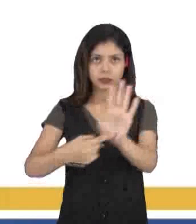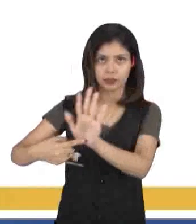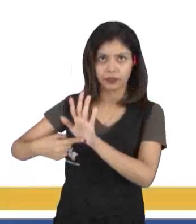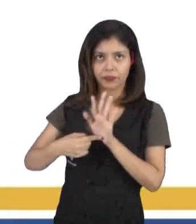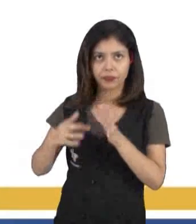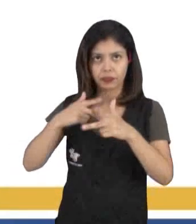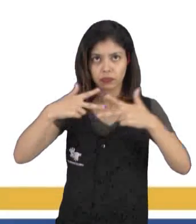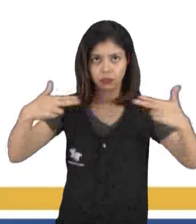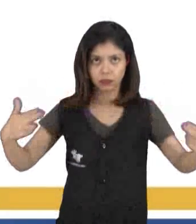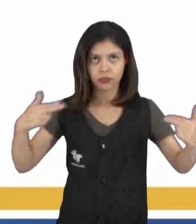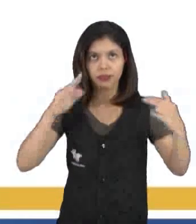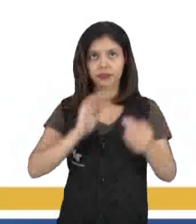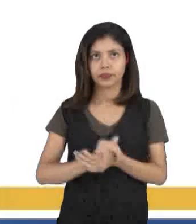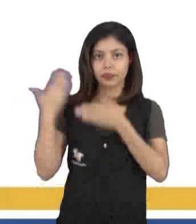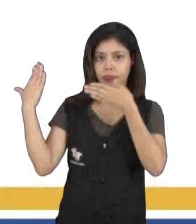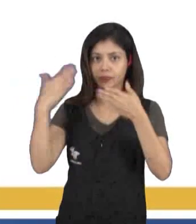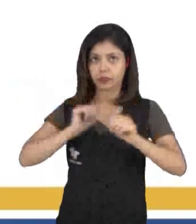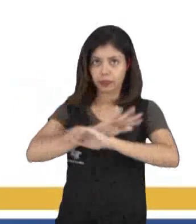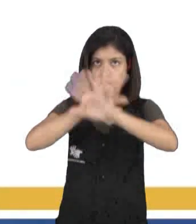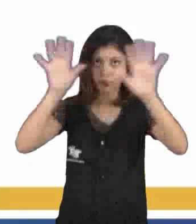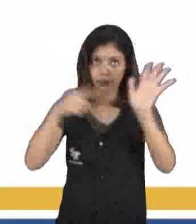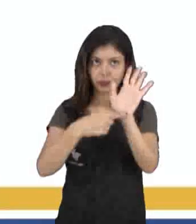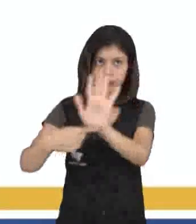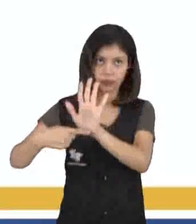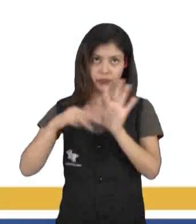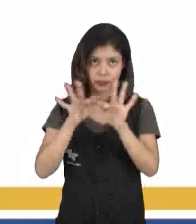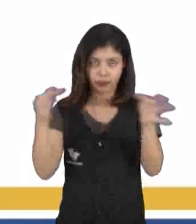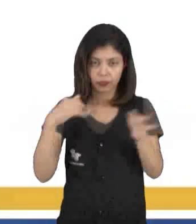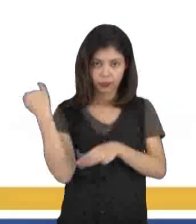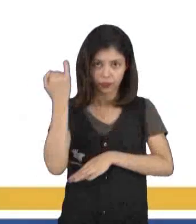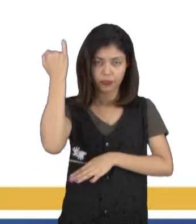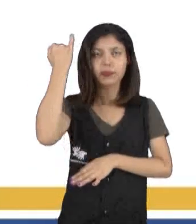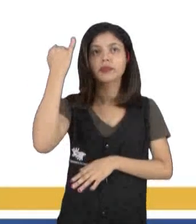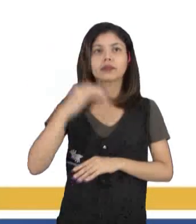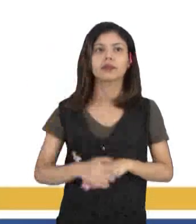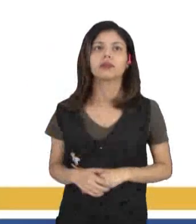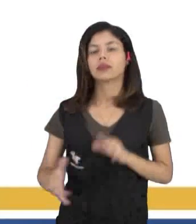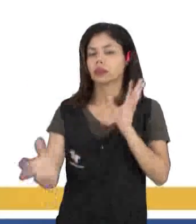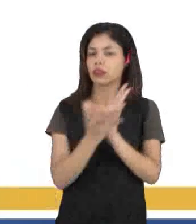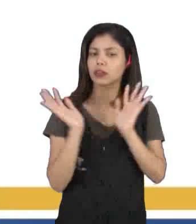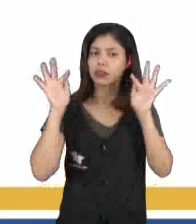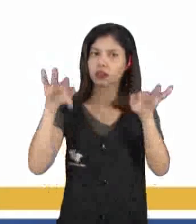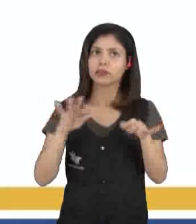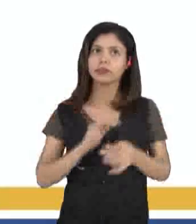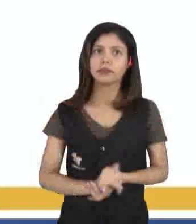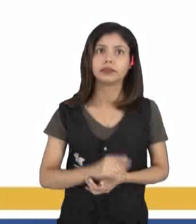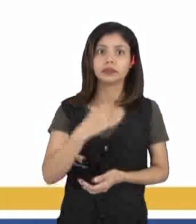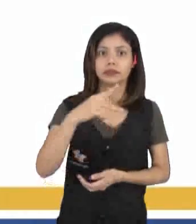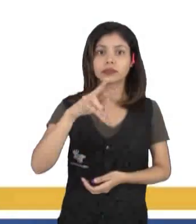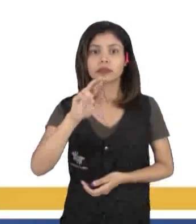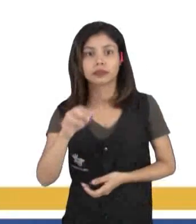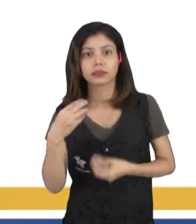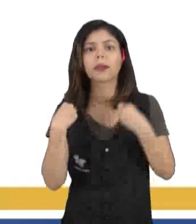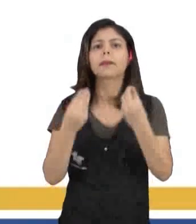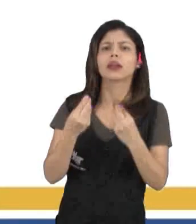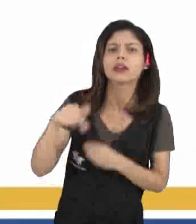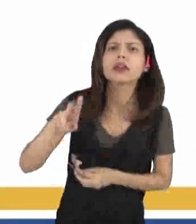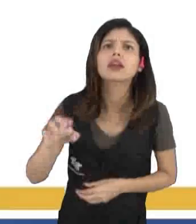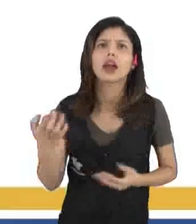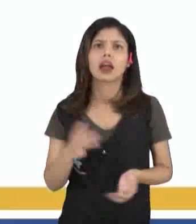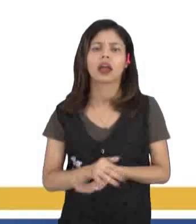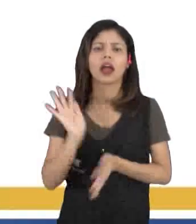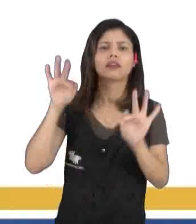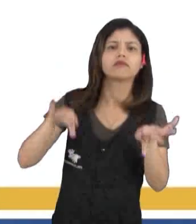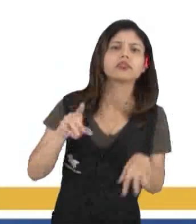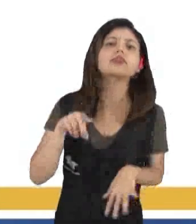a intenção, o objetivo do que se declara na oração principal. As conjunções finais são para que, a fim de